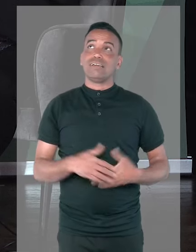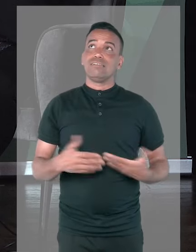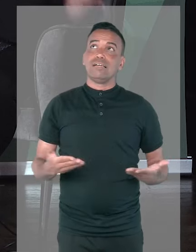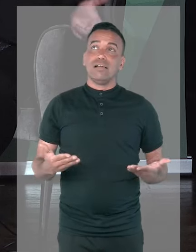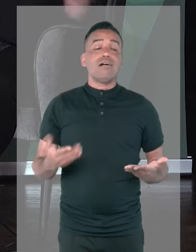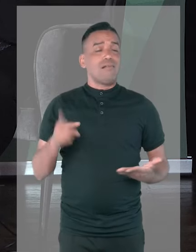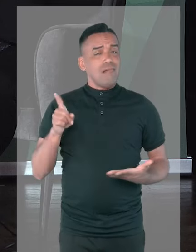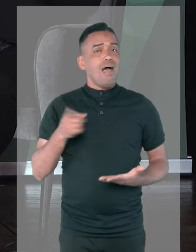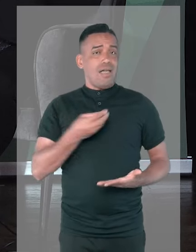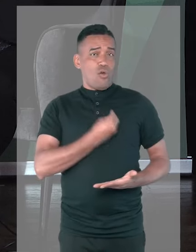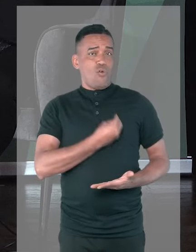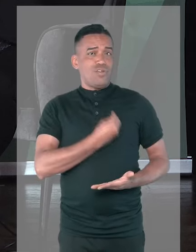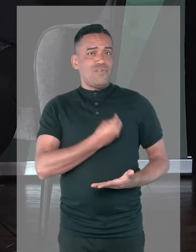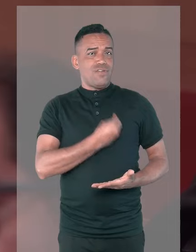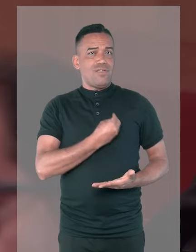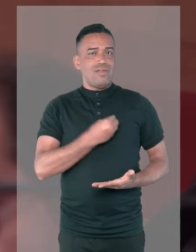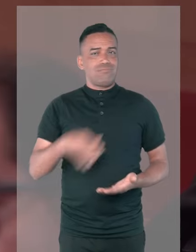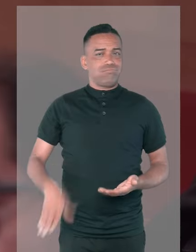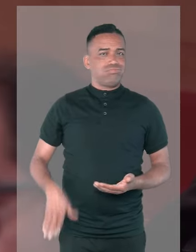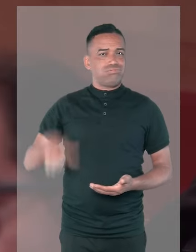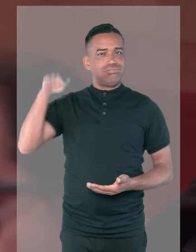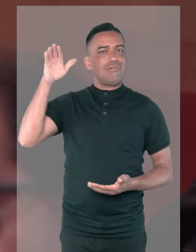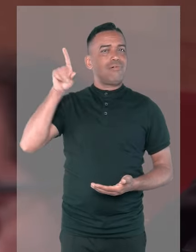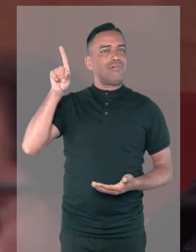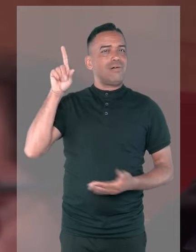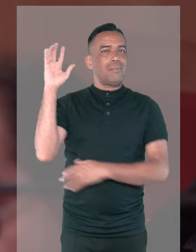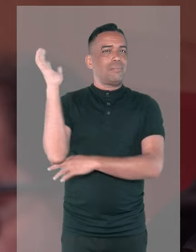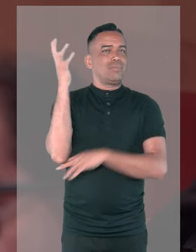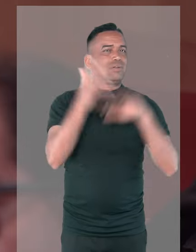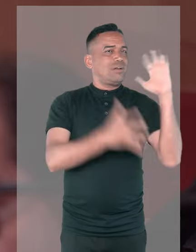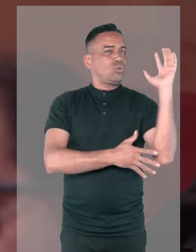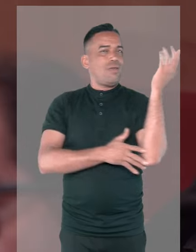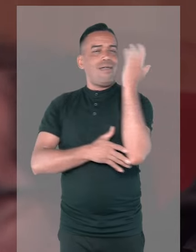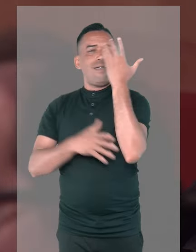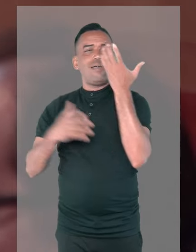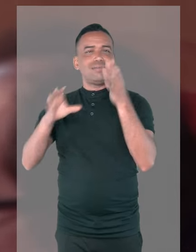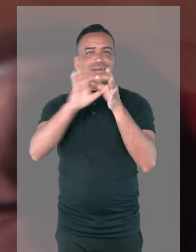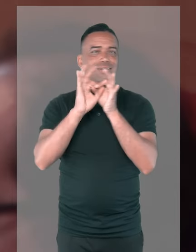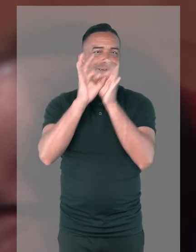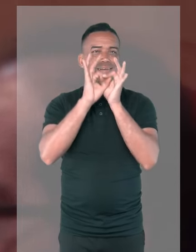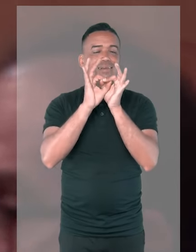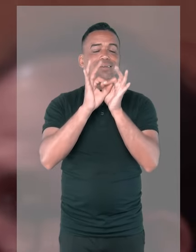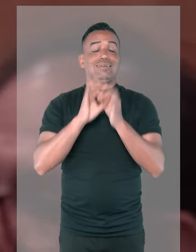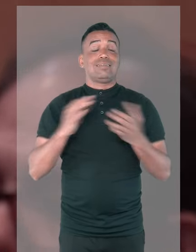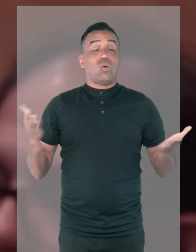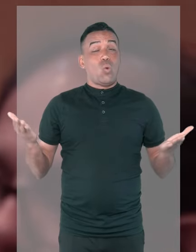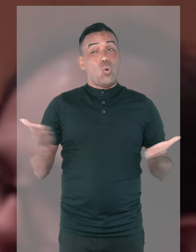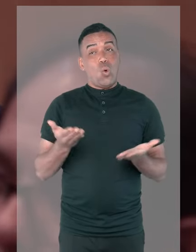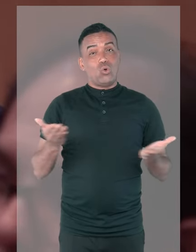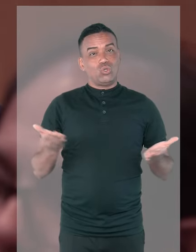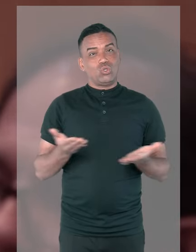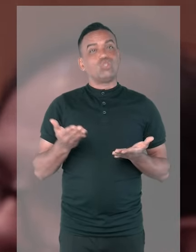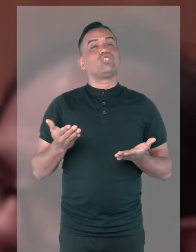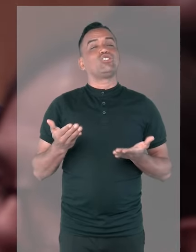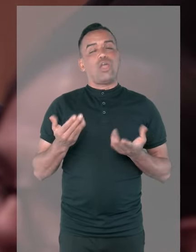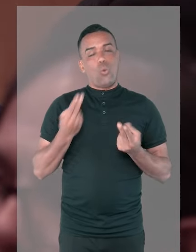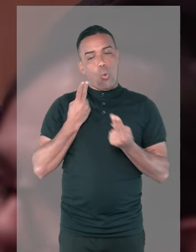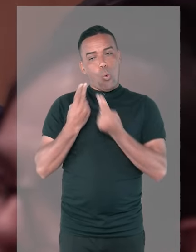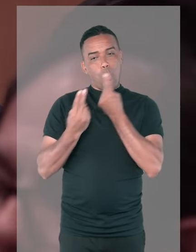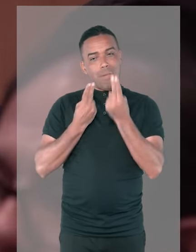Então eu vivi no mato, ou seja, ainda que hoje eu sou um